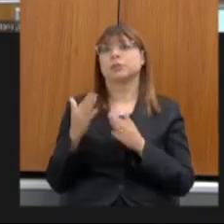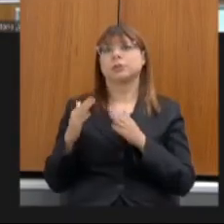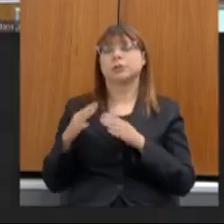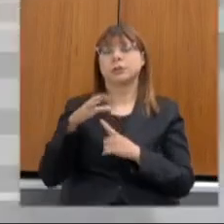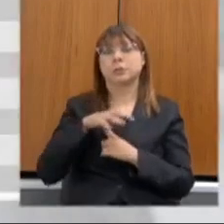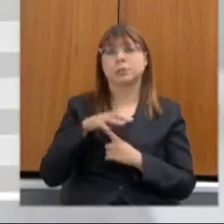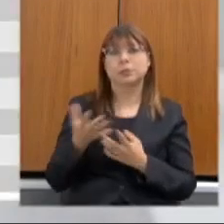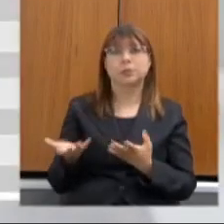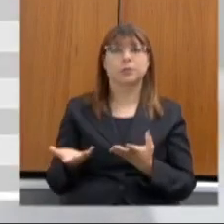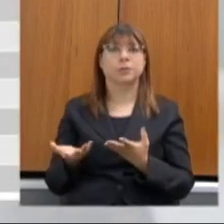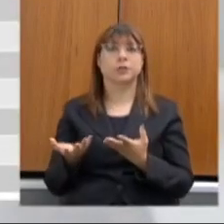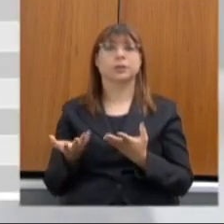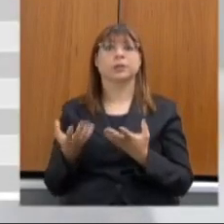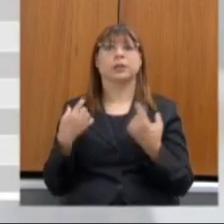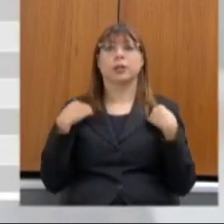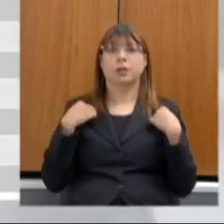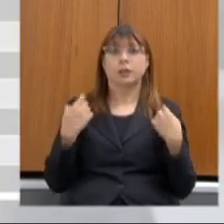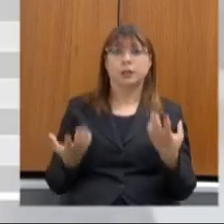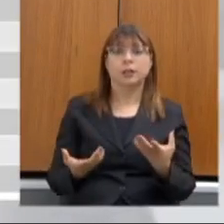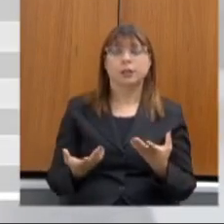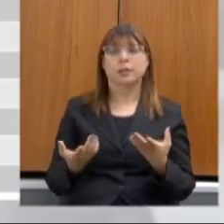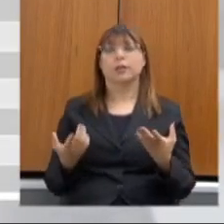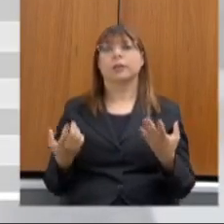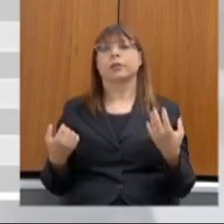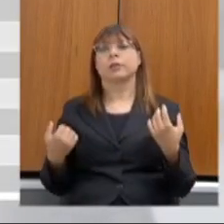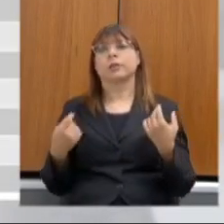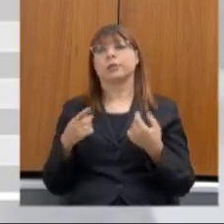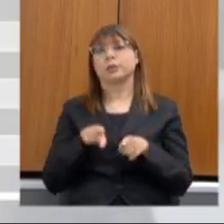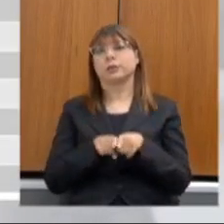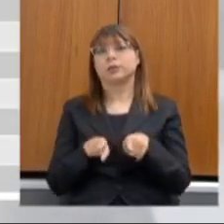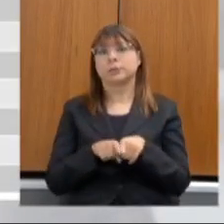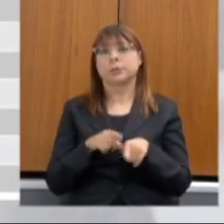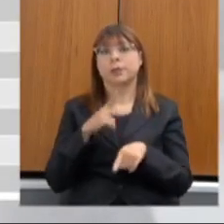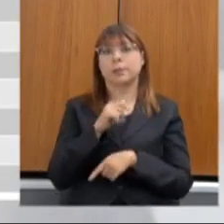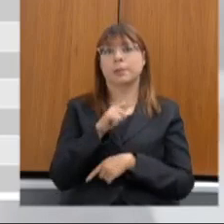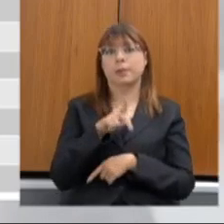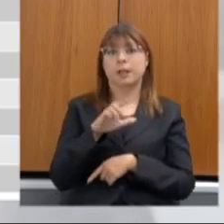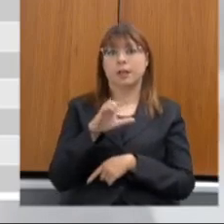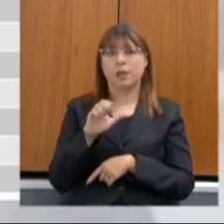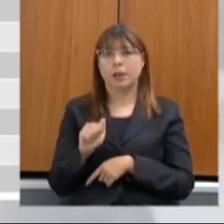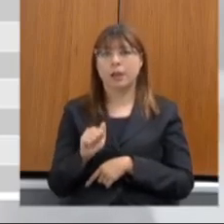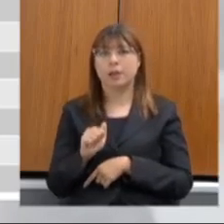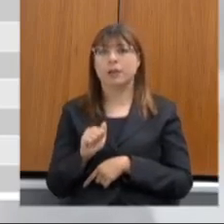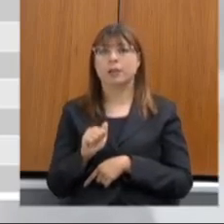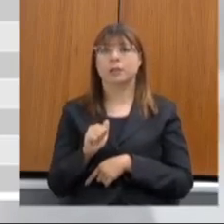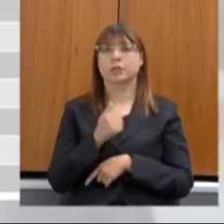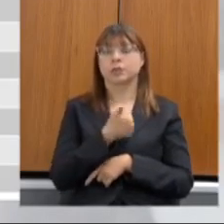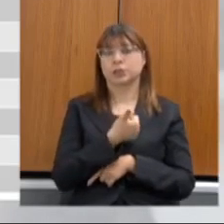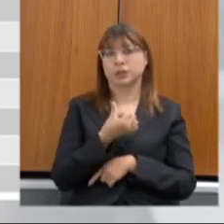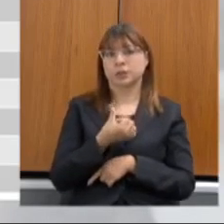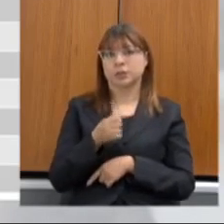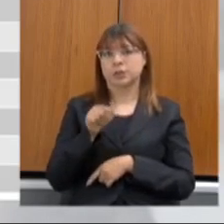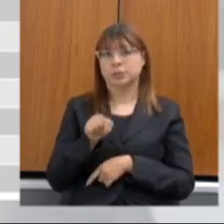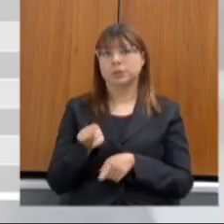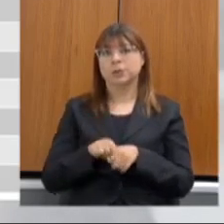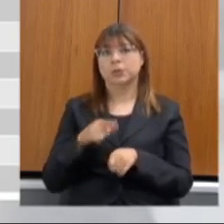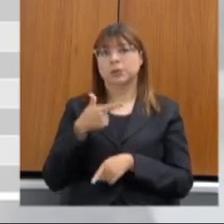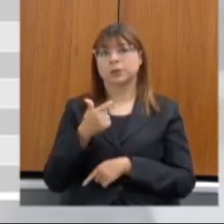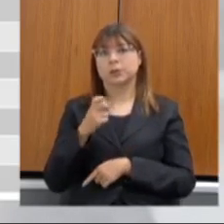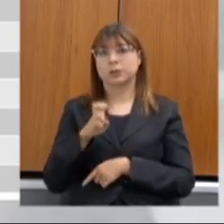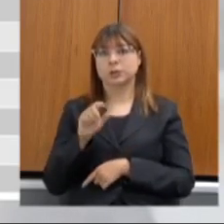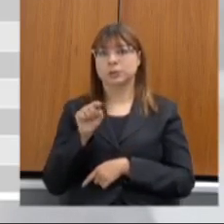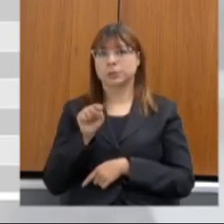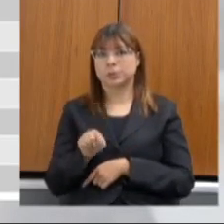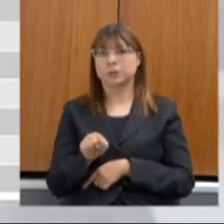caixas plásticas Alex cisternas de placas de 16 e 25 mil com a grande diferença que agora quando os